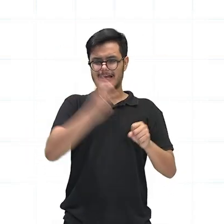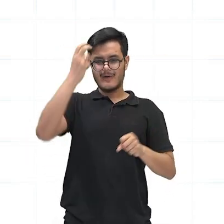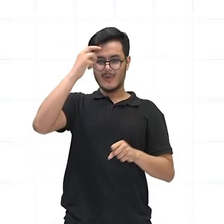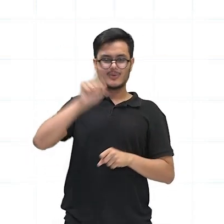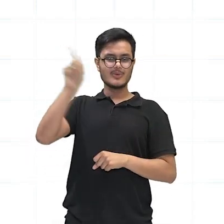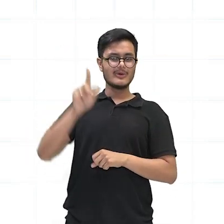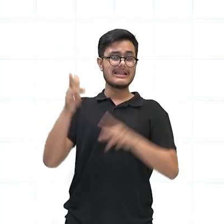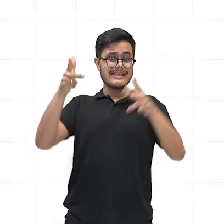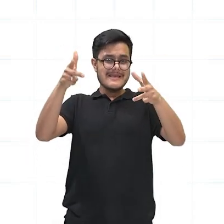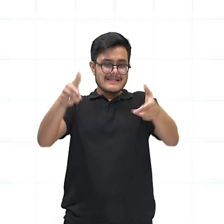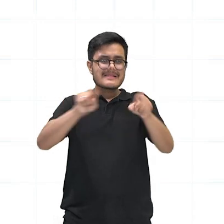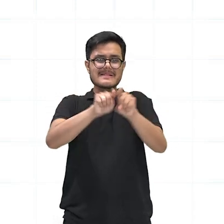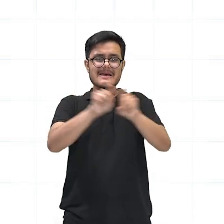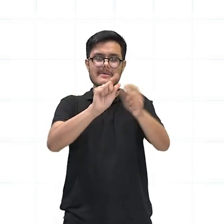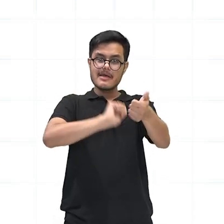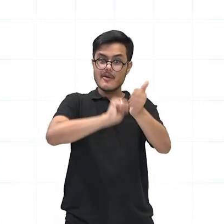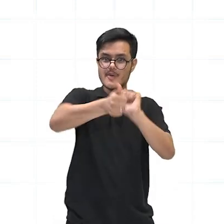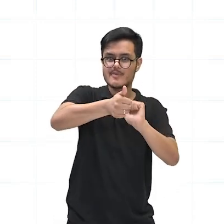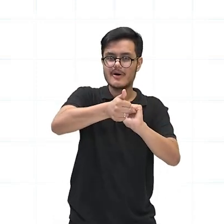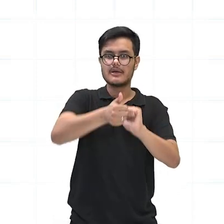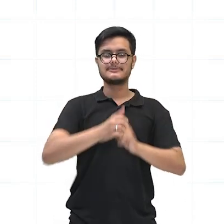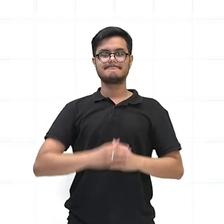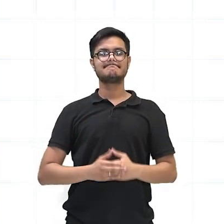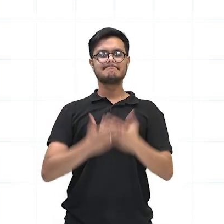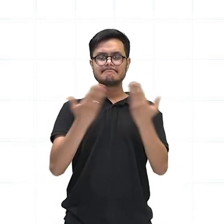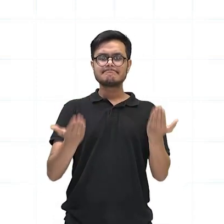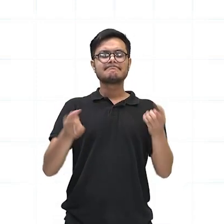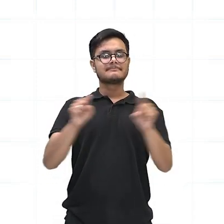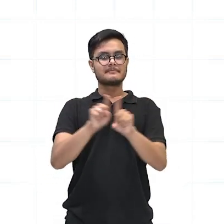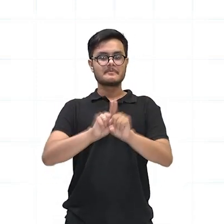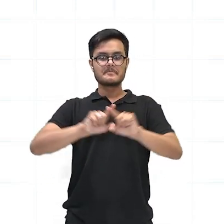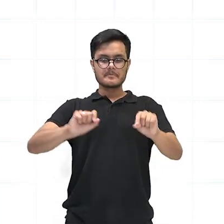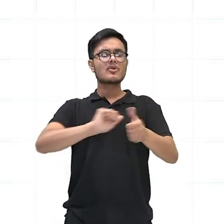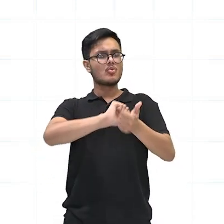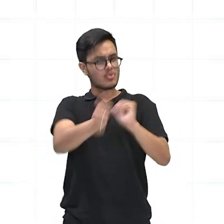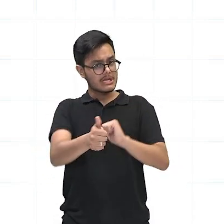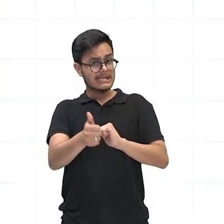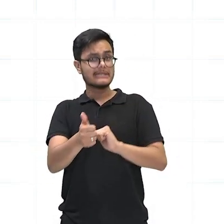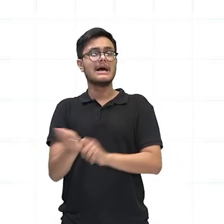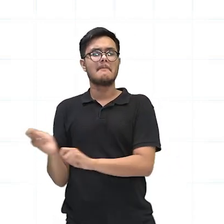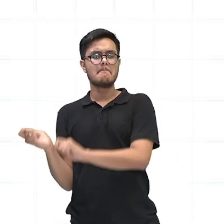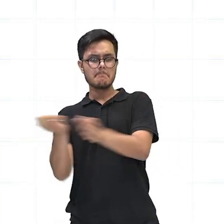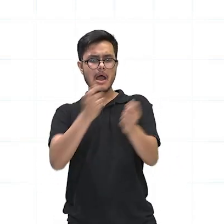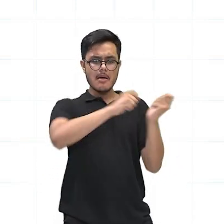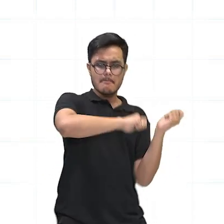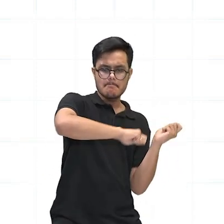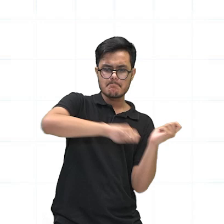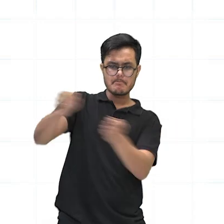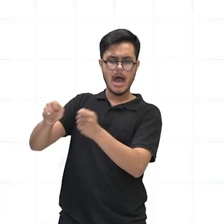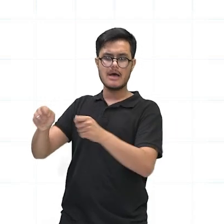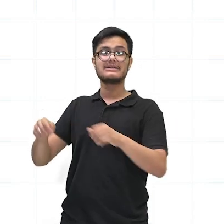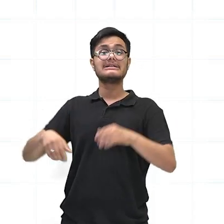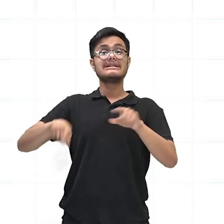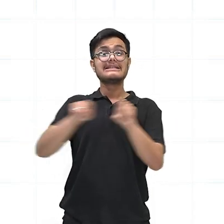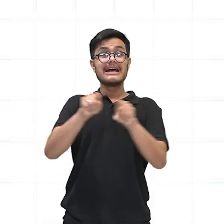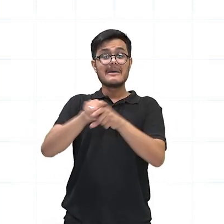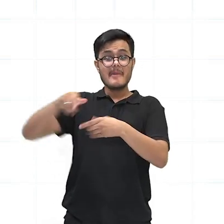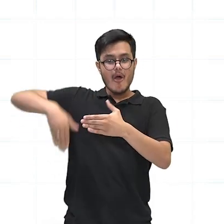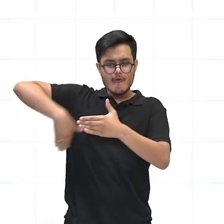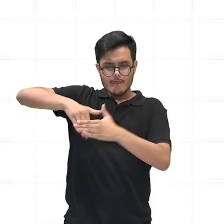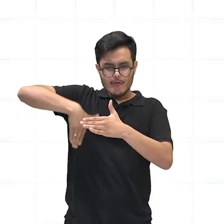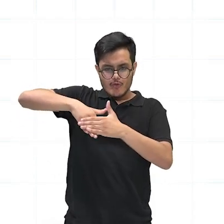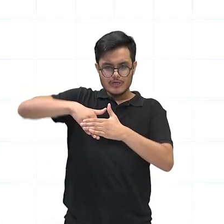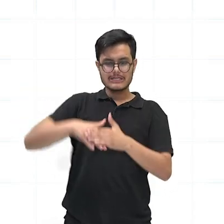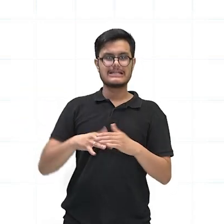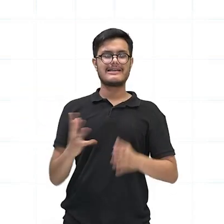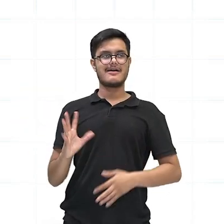terra deles, no país deles, né? Então eles trouxeram como esporte o cricket, o futebol, porque apesar de a gente